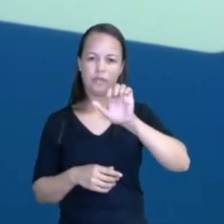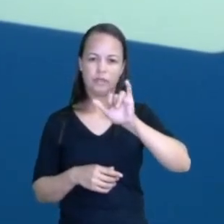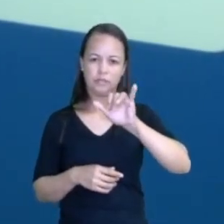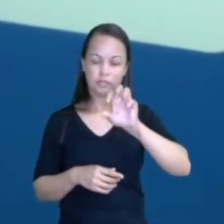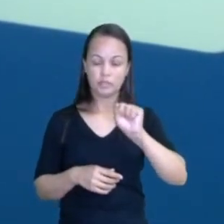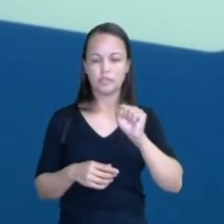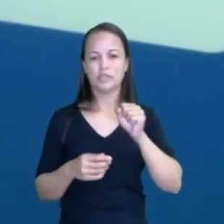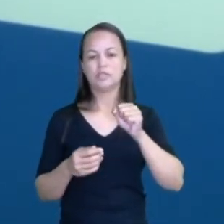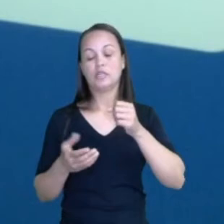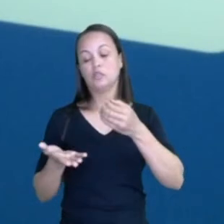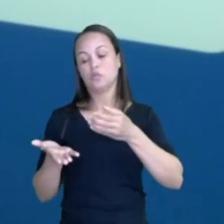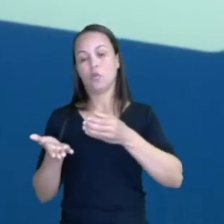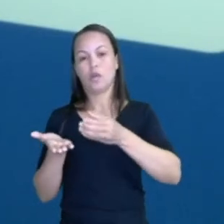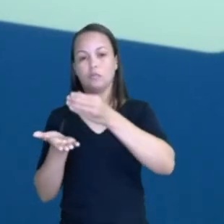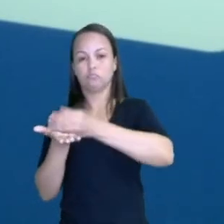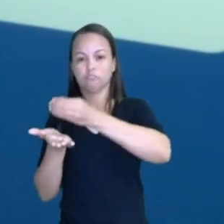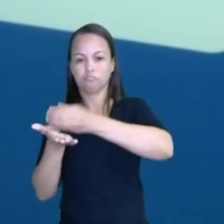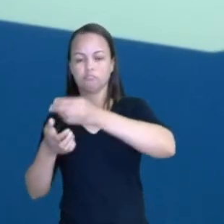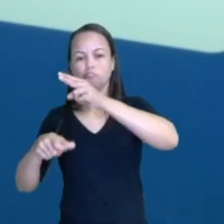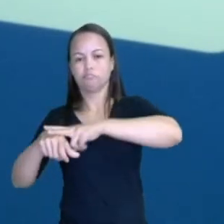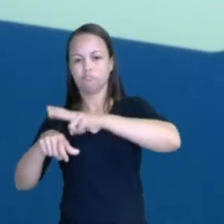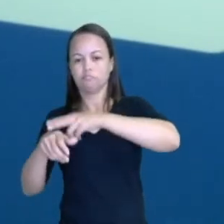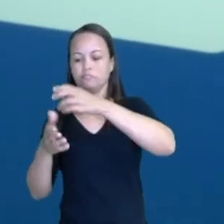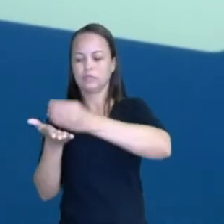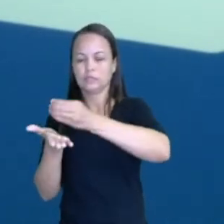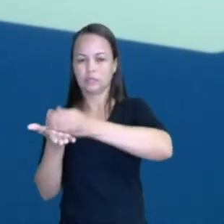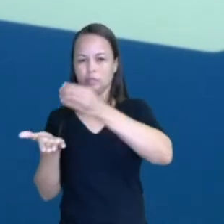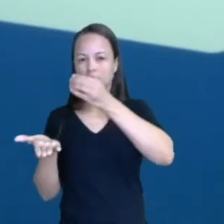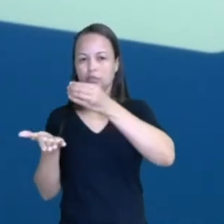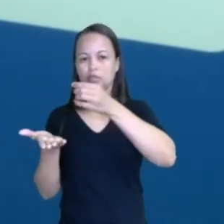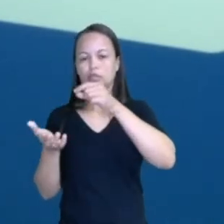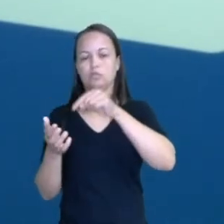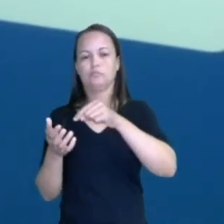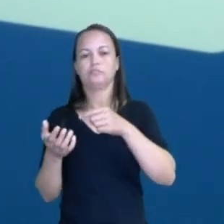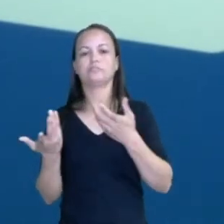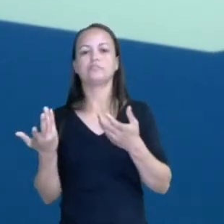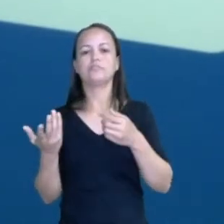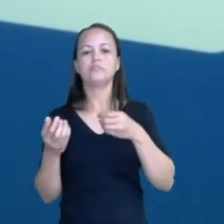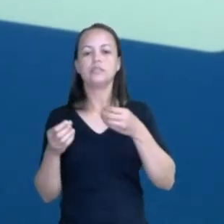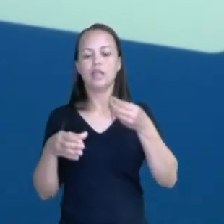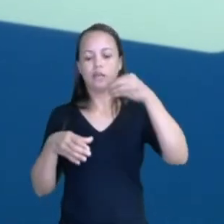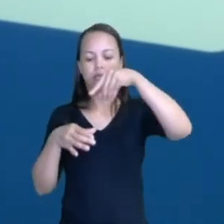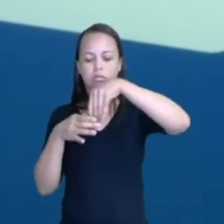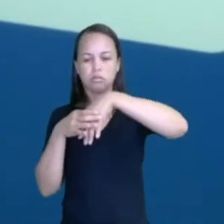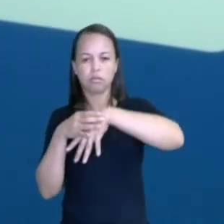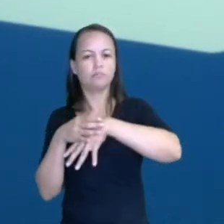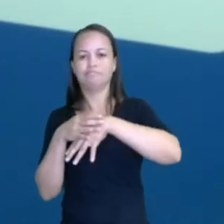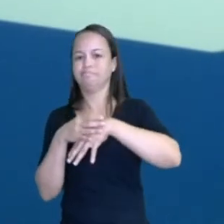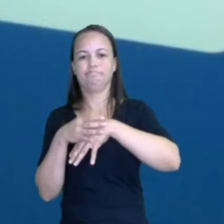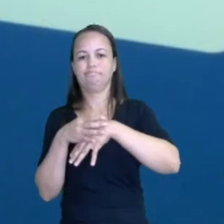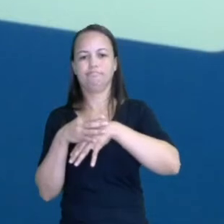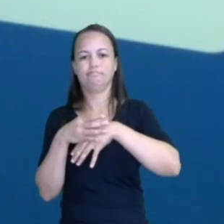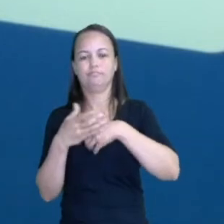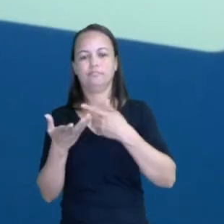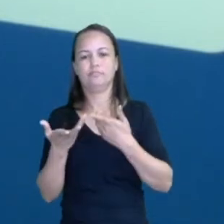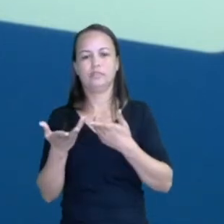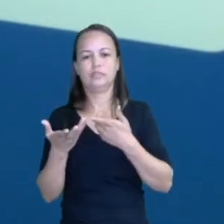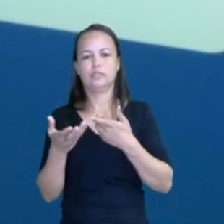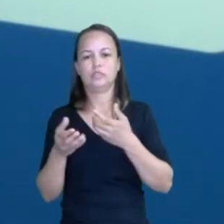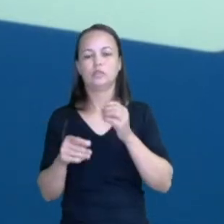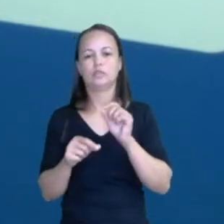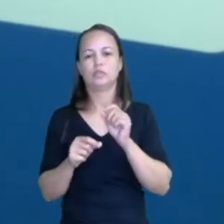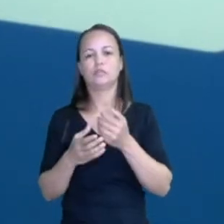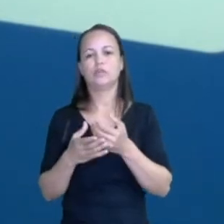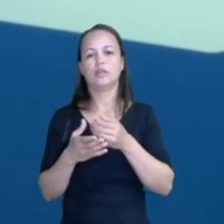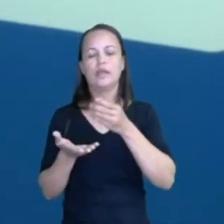água aqui no copinho de vidro, como de plástico, é impermeável, a água ela não vai atravessar aqui o copinho de